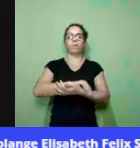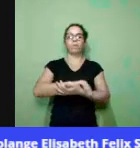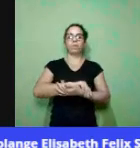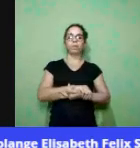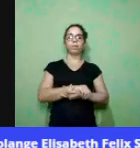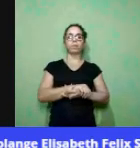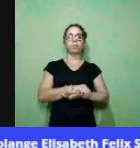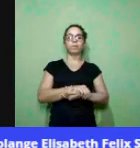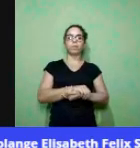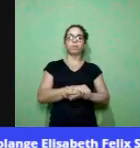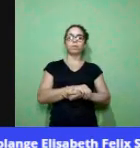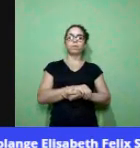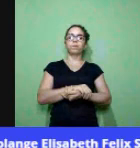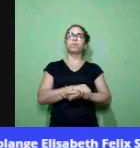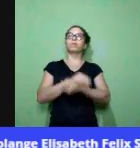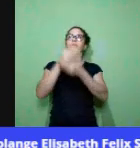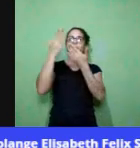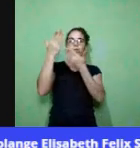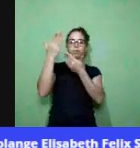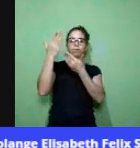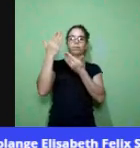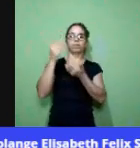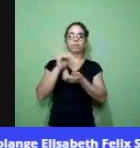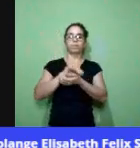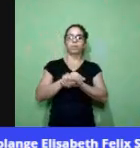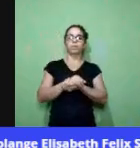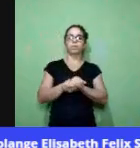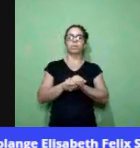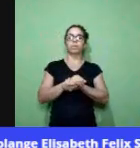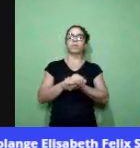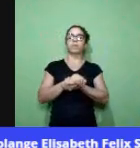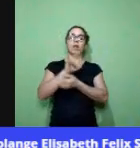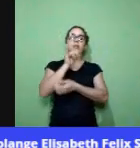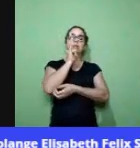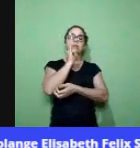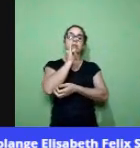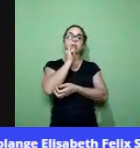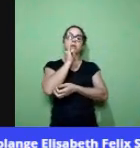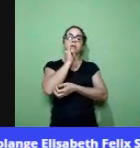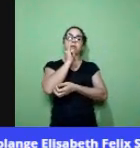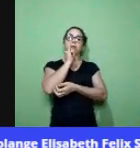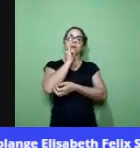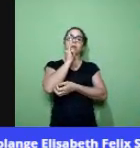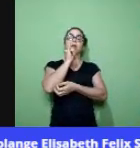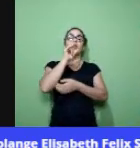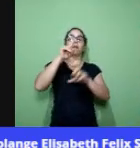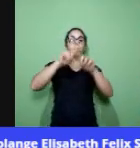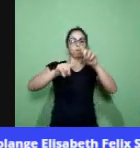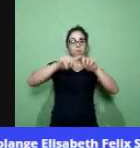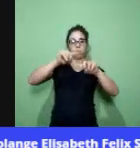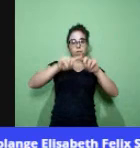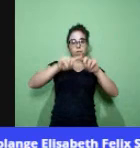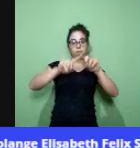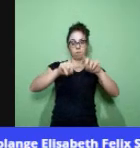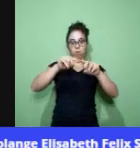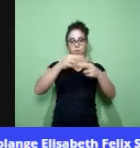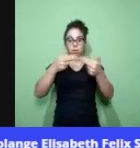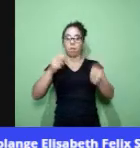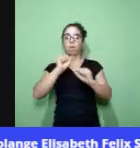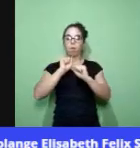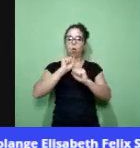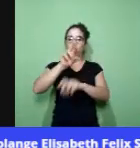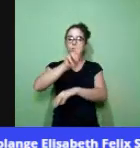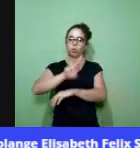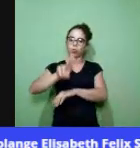E aqui a gente colocou alguns exemplos, né? De materiais que a gente pode estar usando, que são os